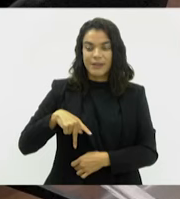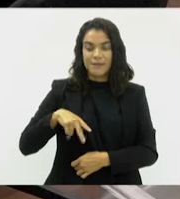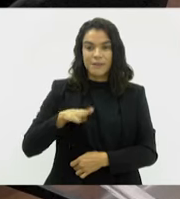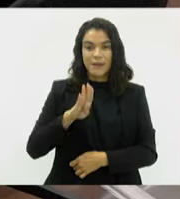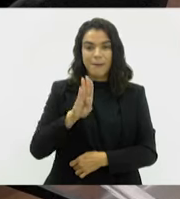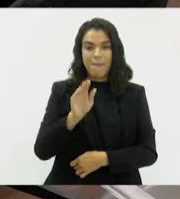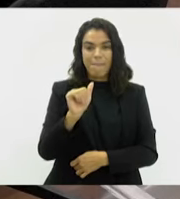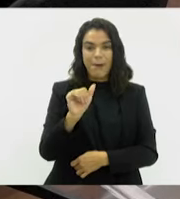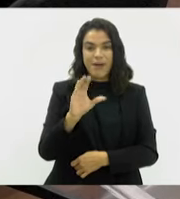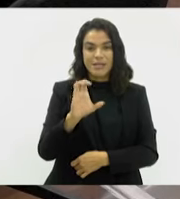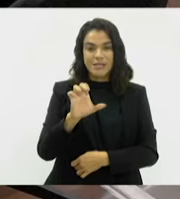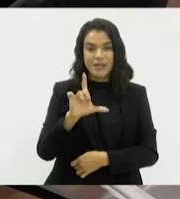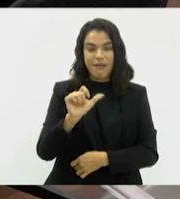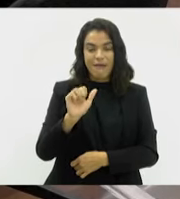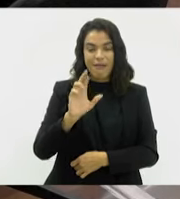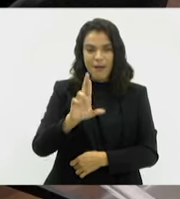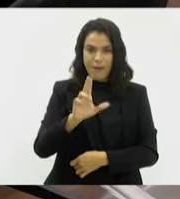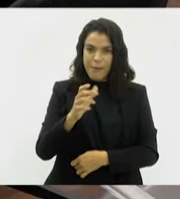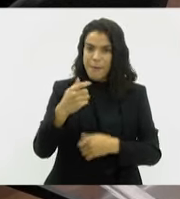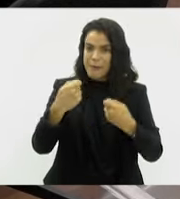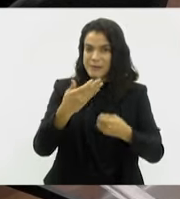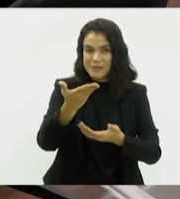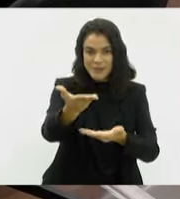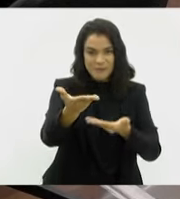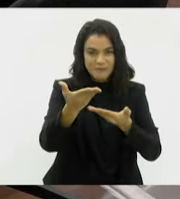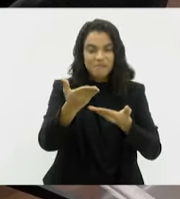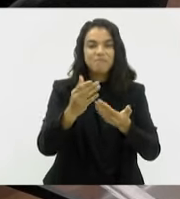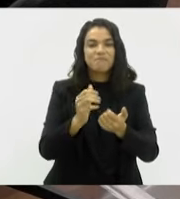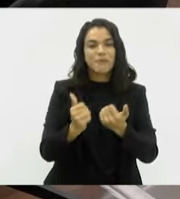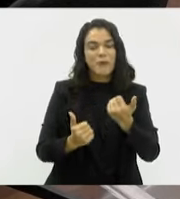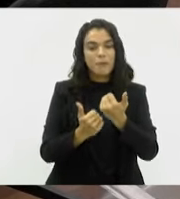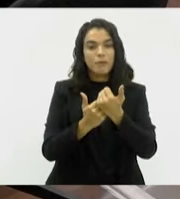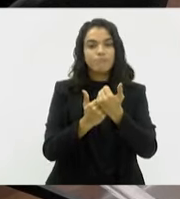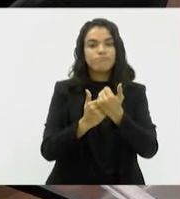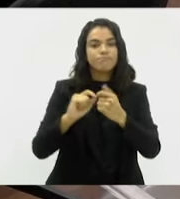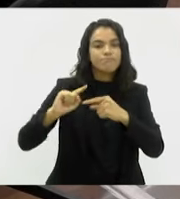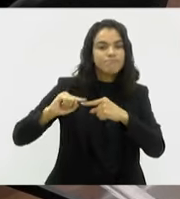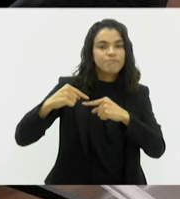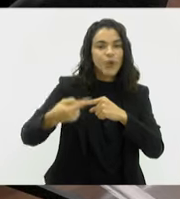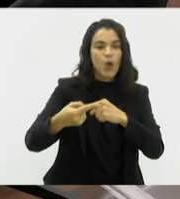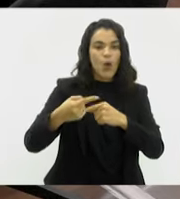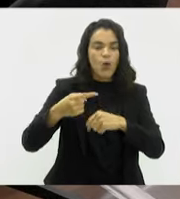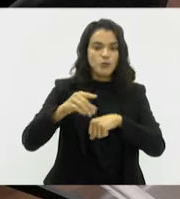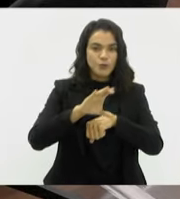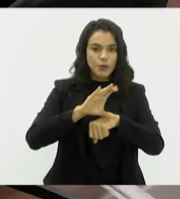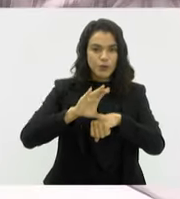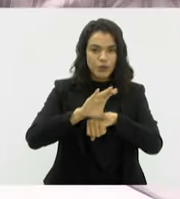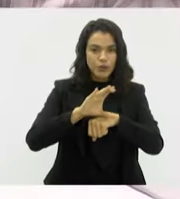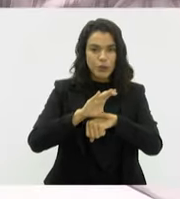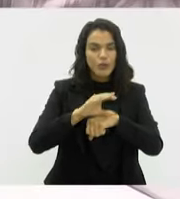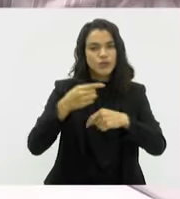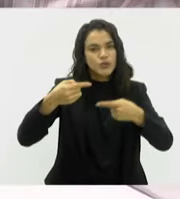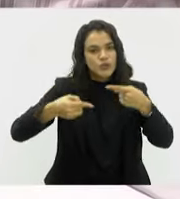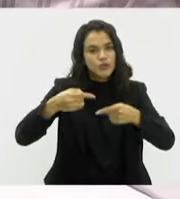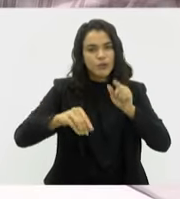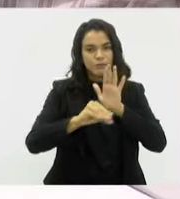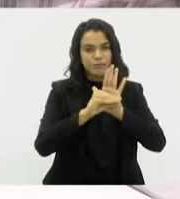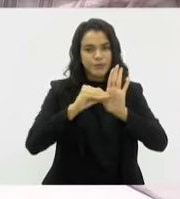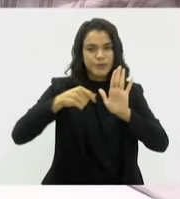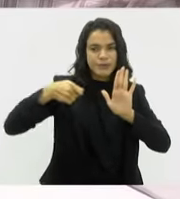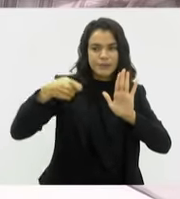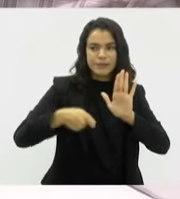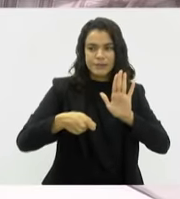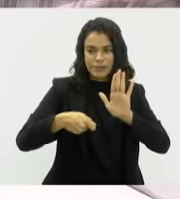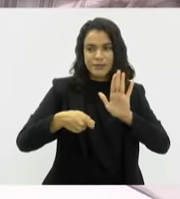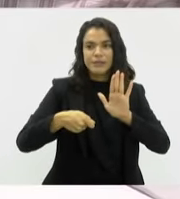Rodrigo Bacelar, mas quero o seu apoio também. Perfeito. Para no próximo Colégio de Líderes a gente discutir as emendas impositivas nossas,